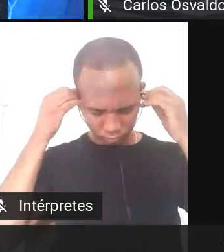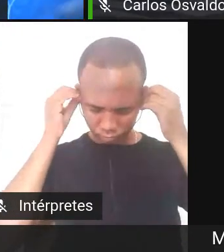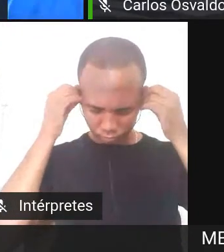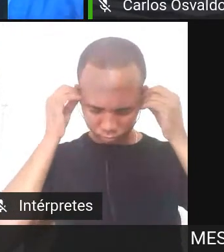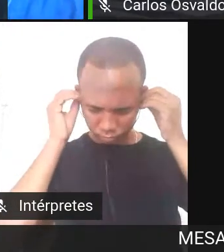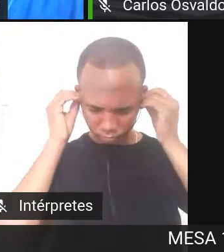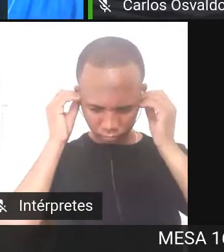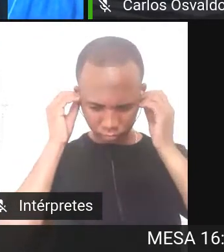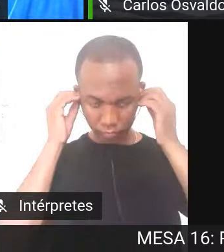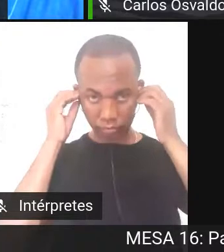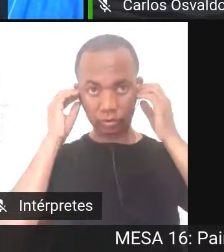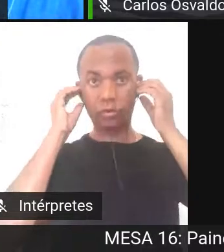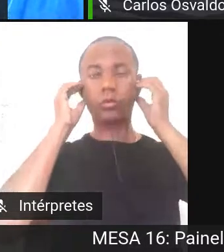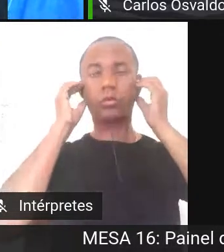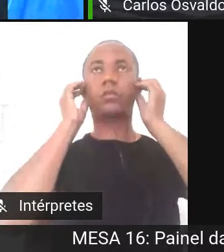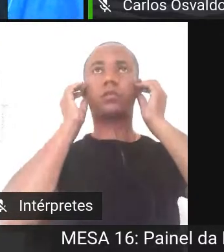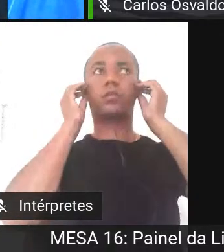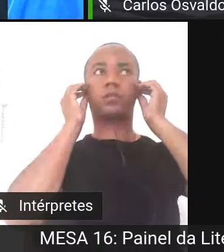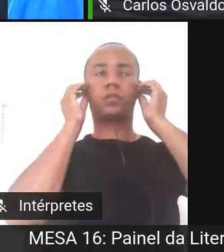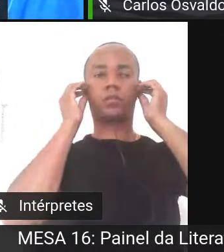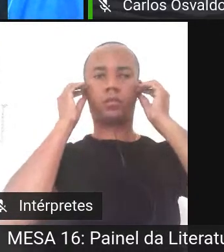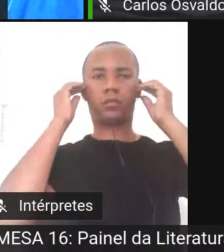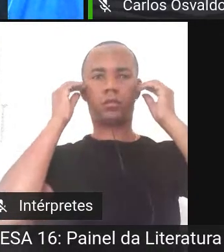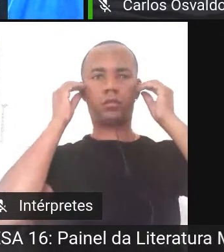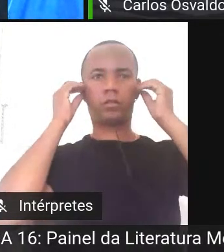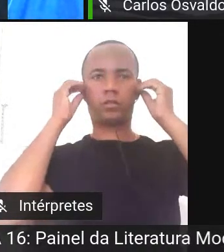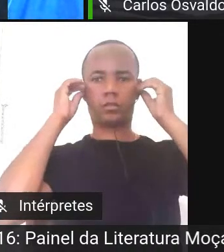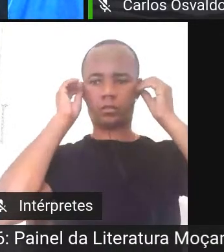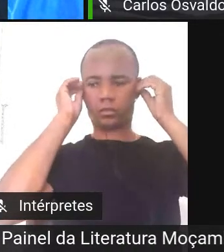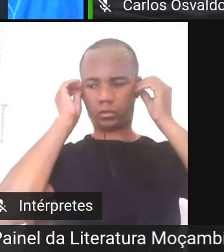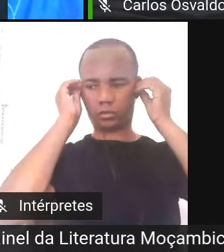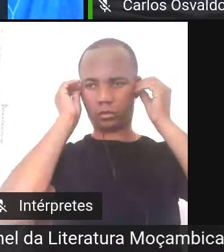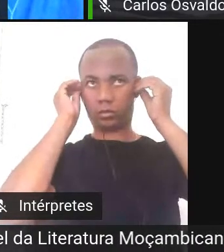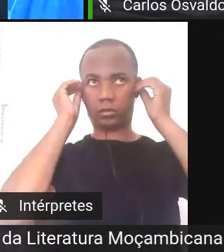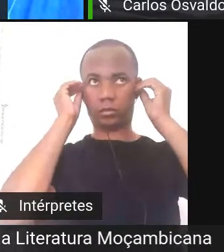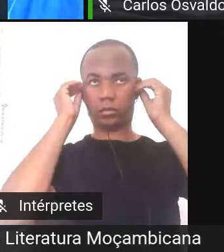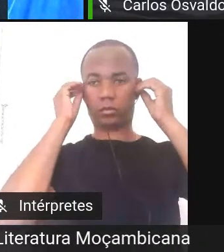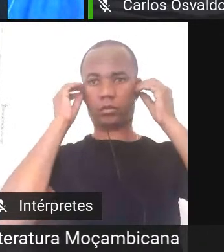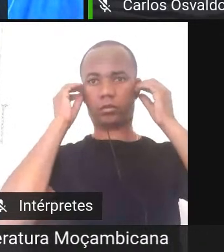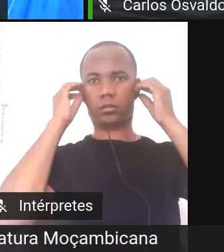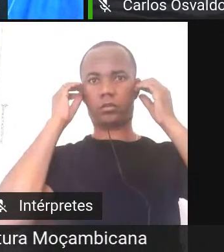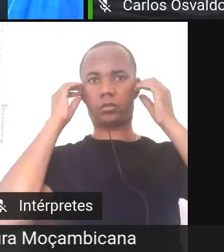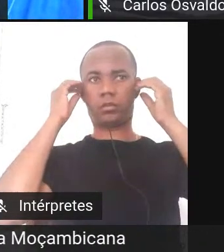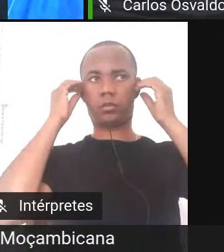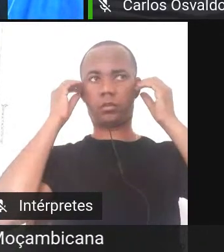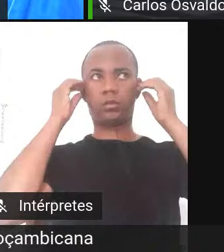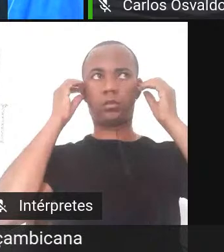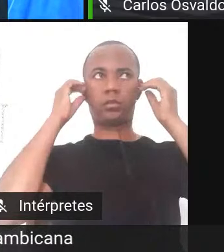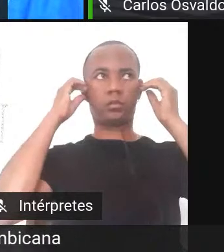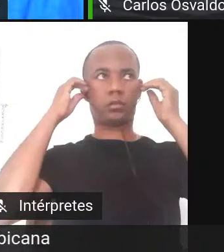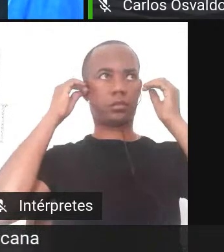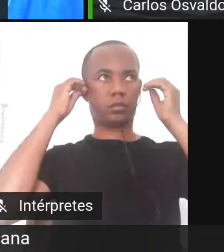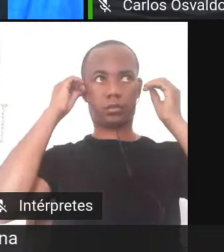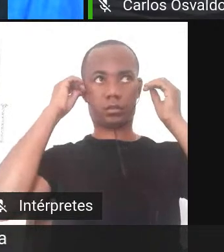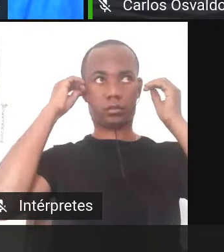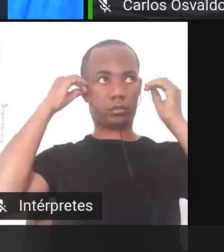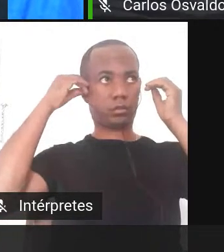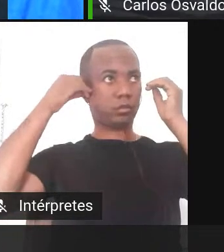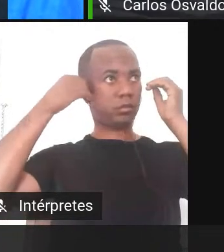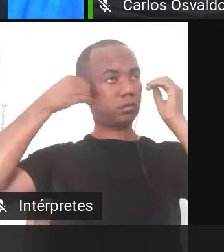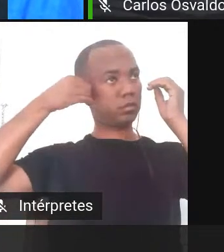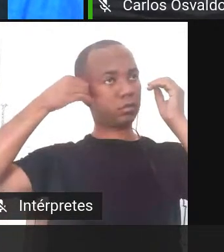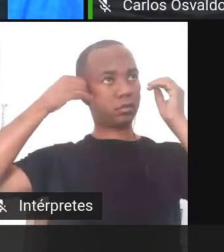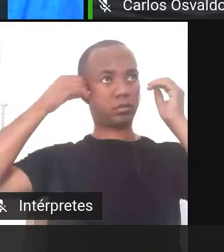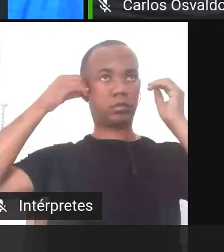e pegar, por exemplo, José Craveirinha. Do ponto de vista estético, a forma de escrita de José Craveirinha, que depois é herdada